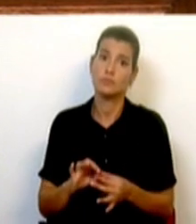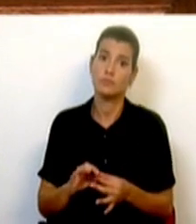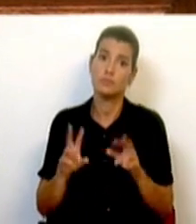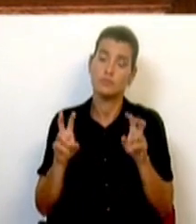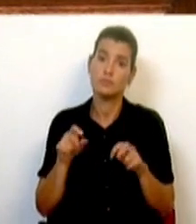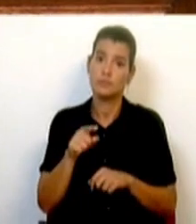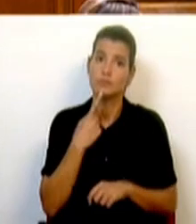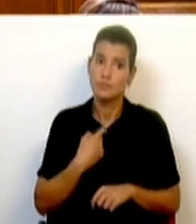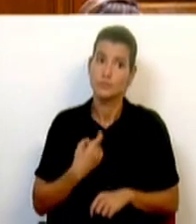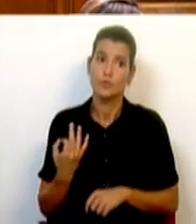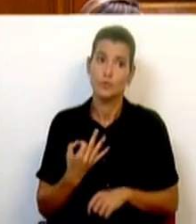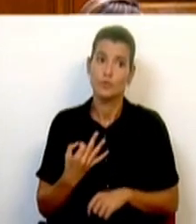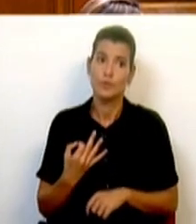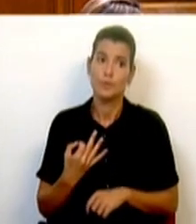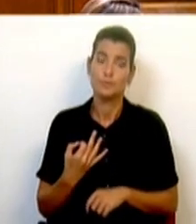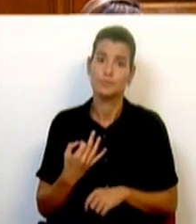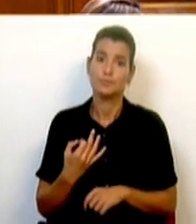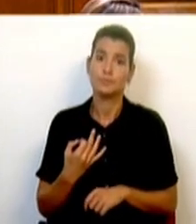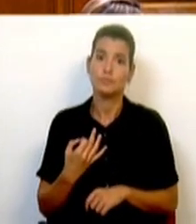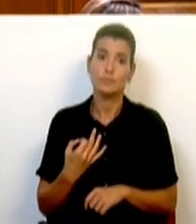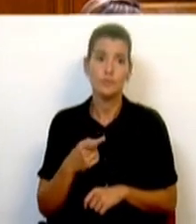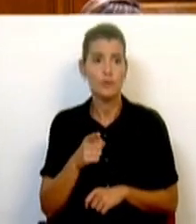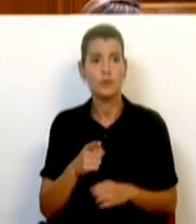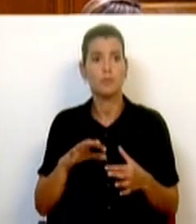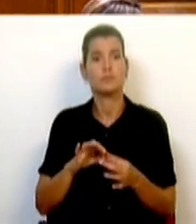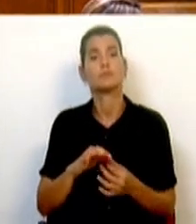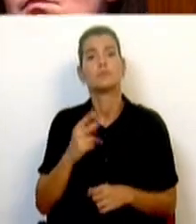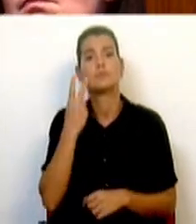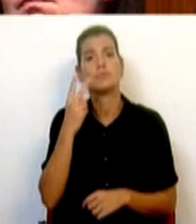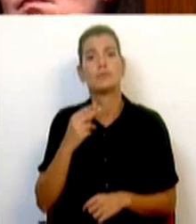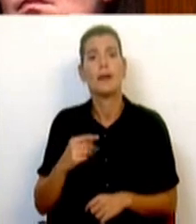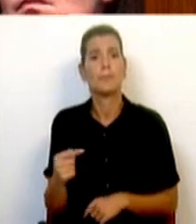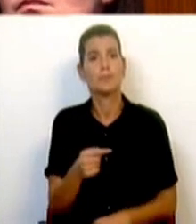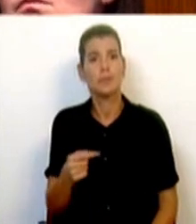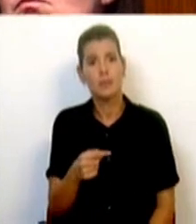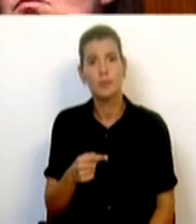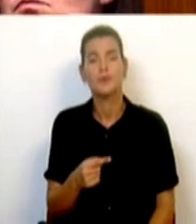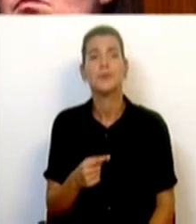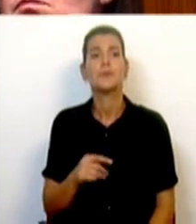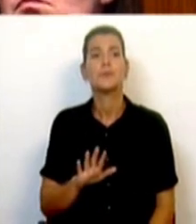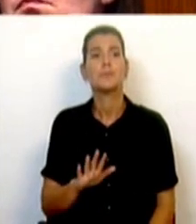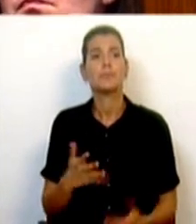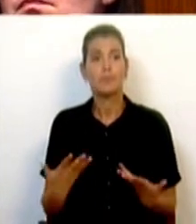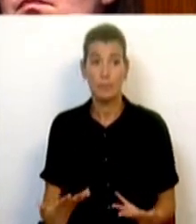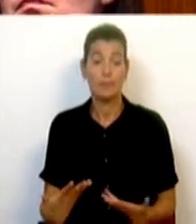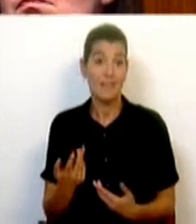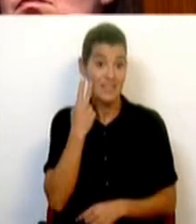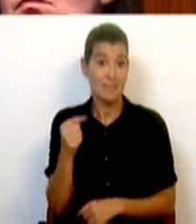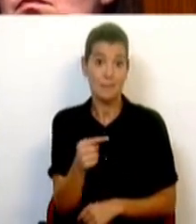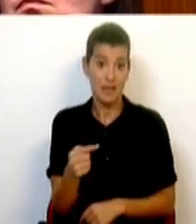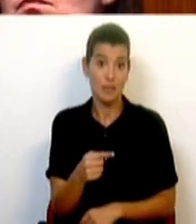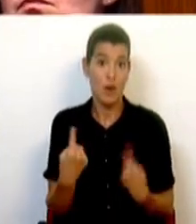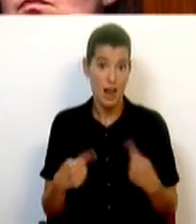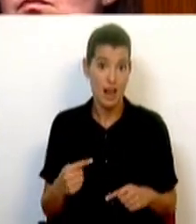questão que colocou sobre o mínimo de existência. Senhor Deputado, nós temos neste momento o mínimo de existência